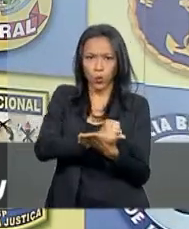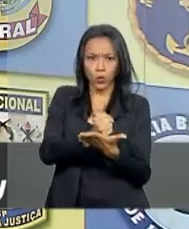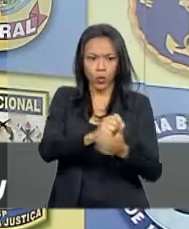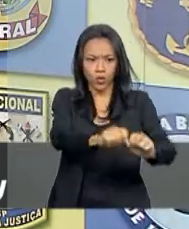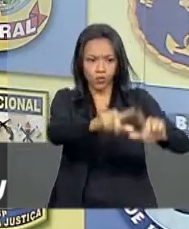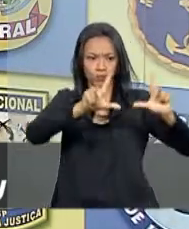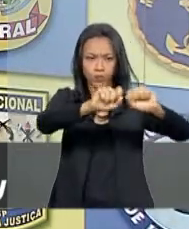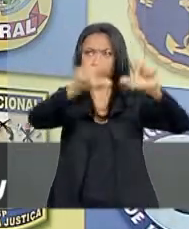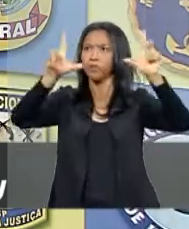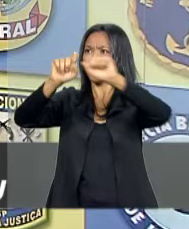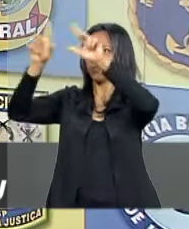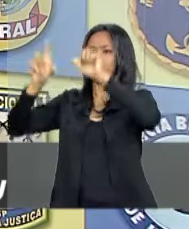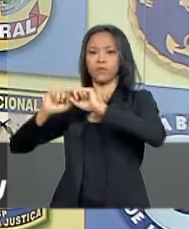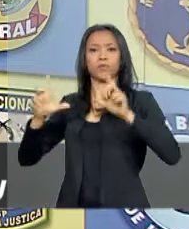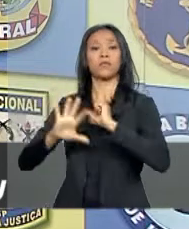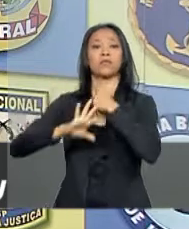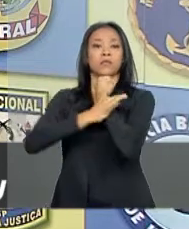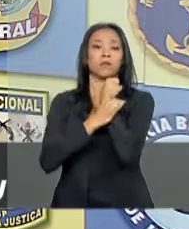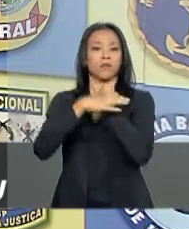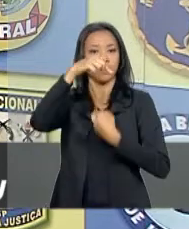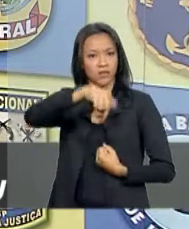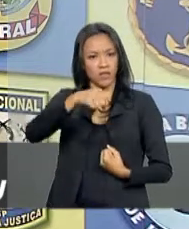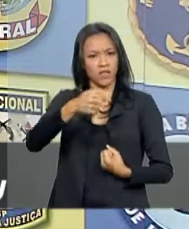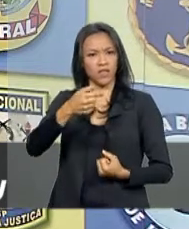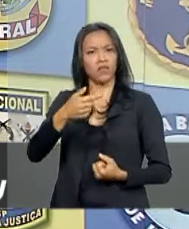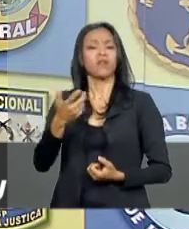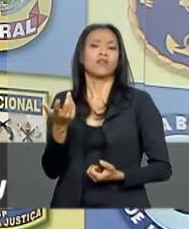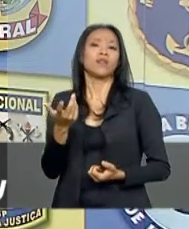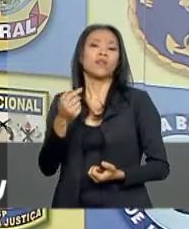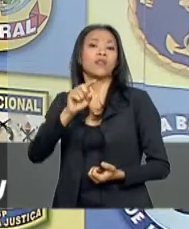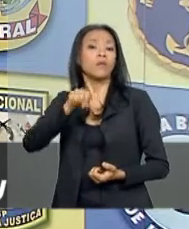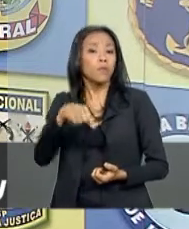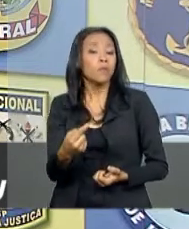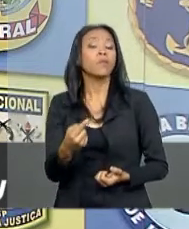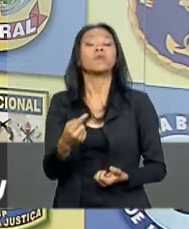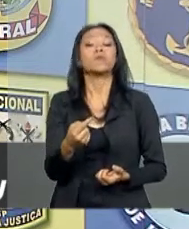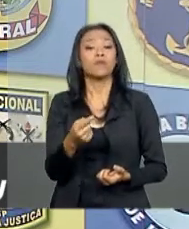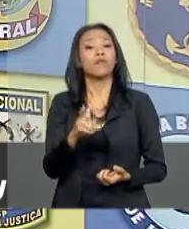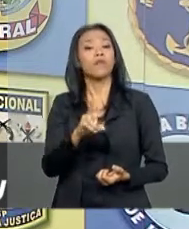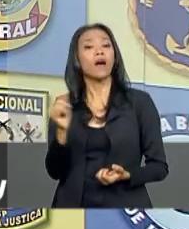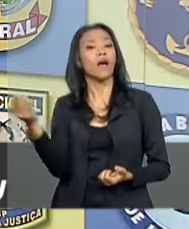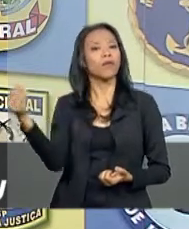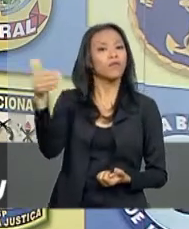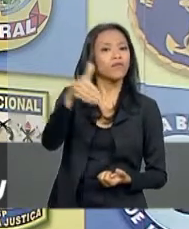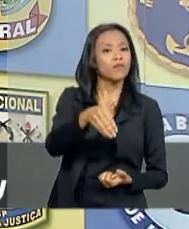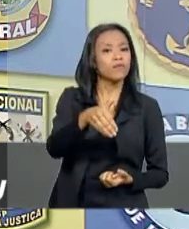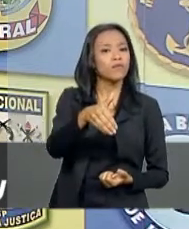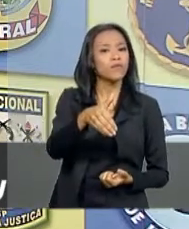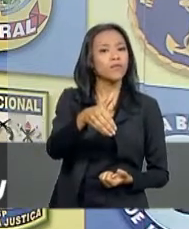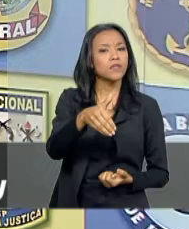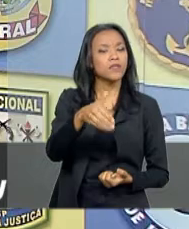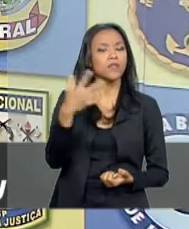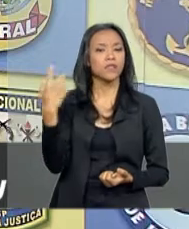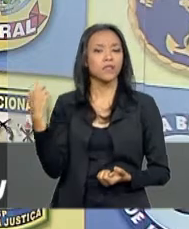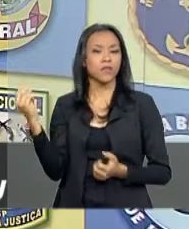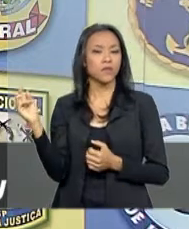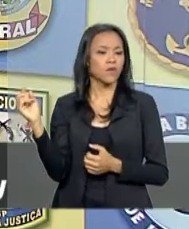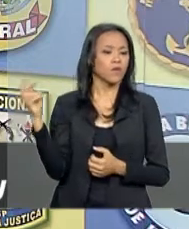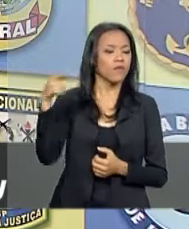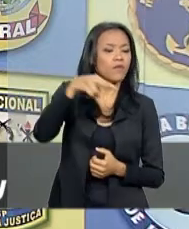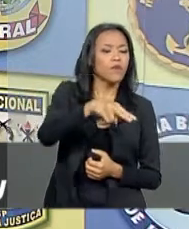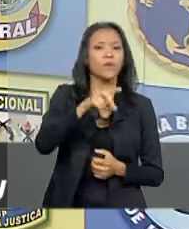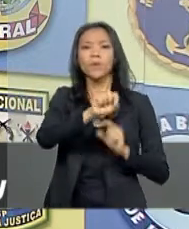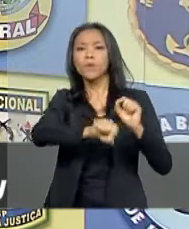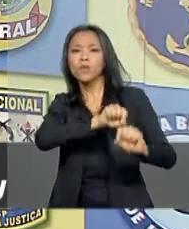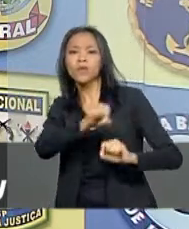CML por volta das 11 horas da manhã. O presidente Michel Temer vai vir acompanhar as ações